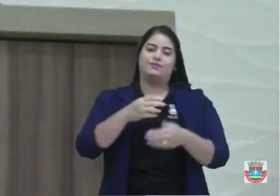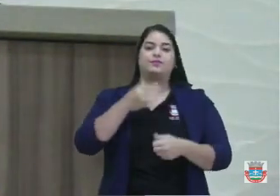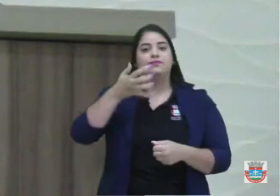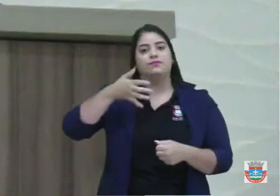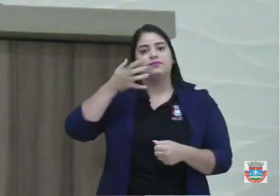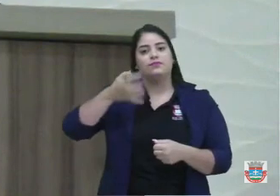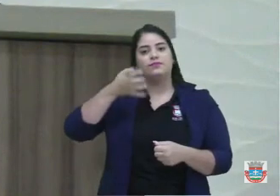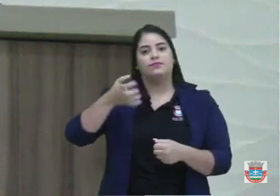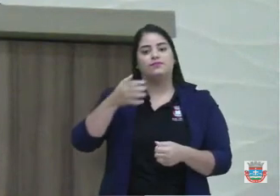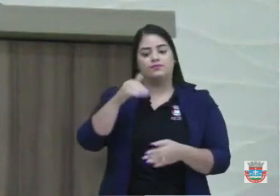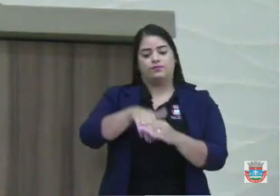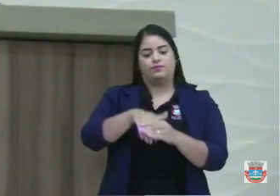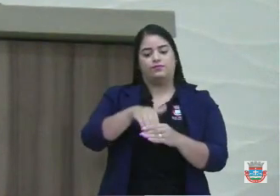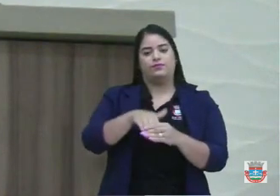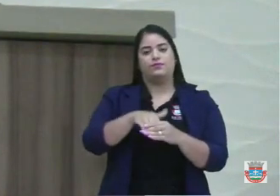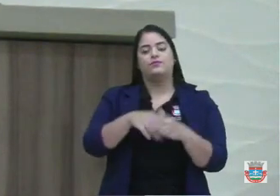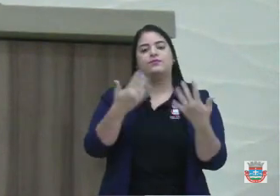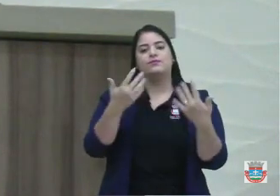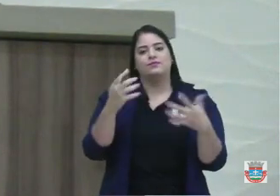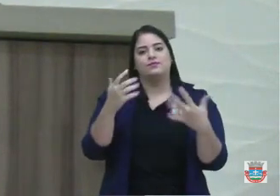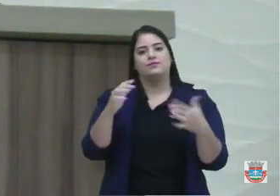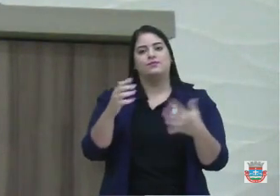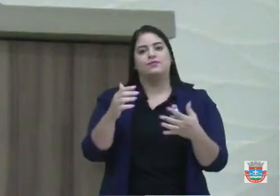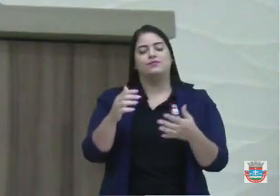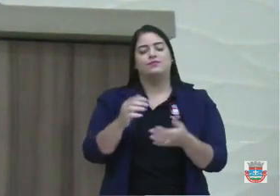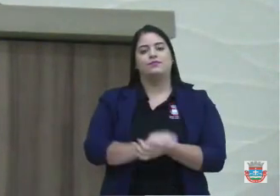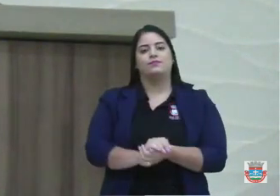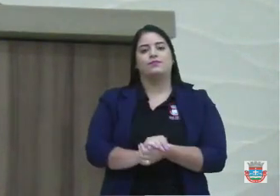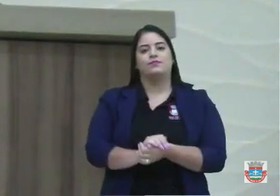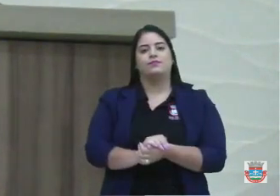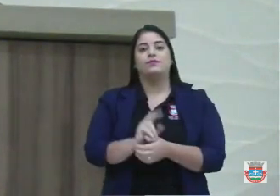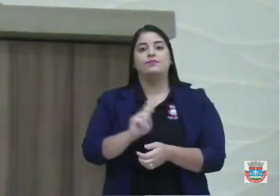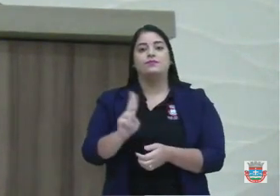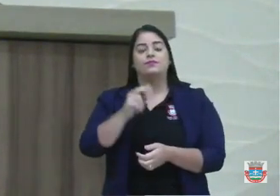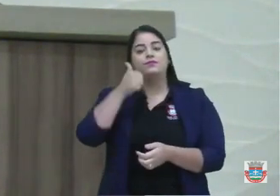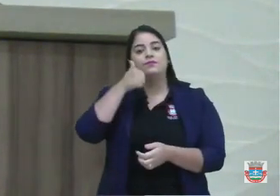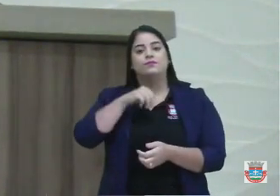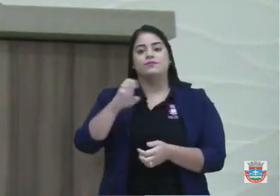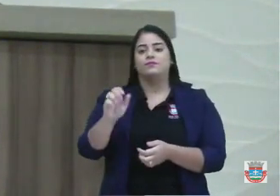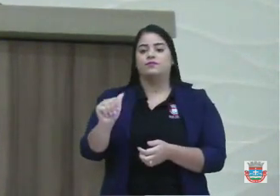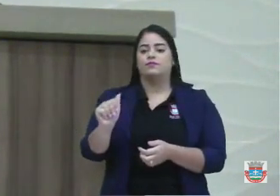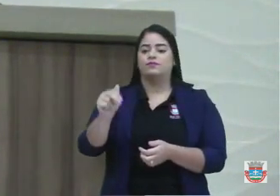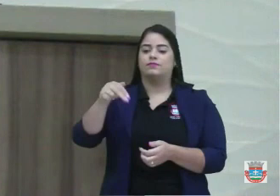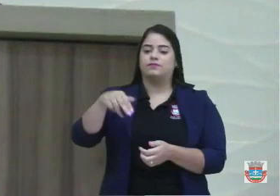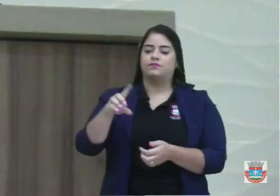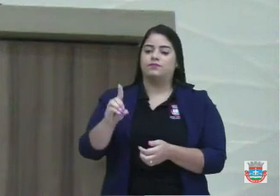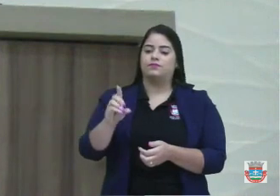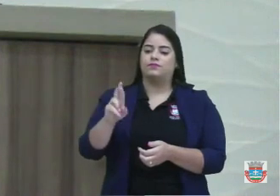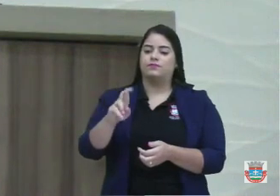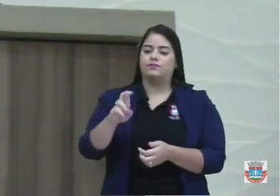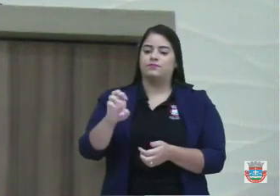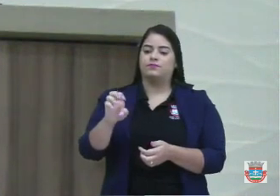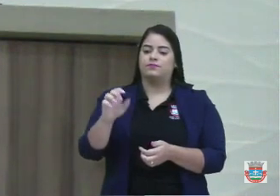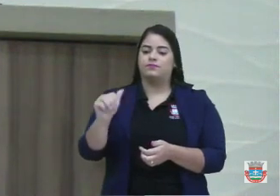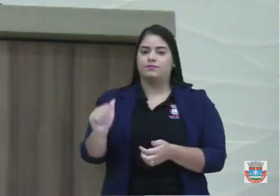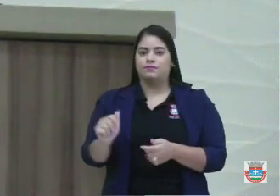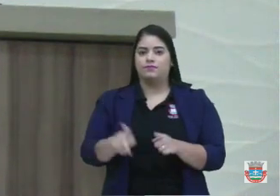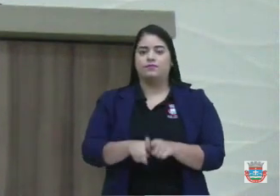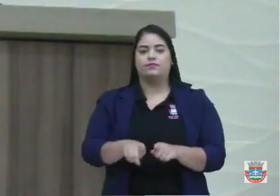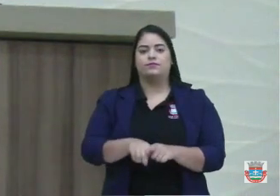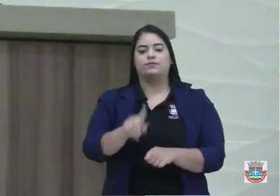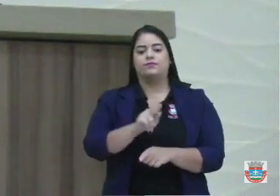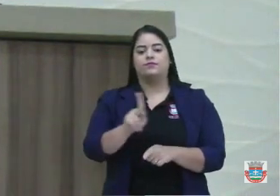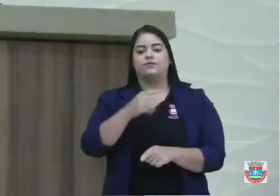votos de felicitações que coloquei hoje. Andréa Torre, que completou ano essa semana, o professor